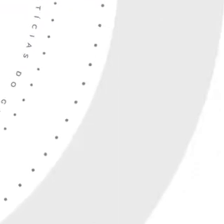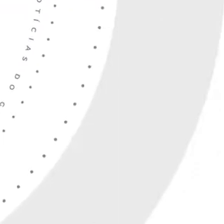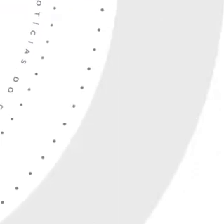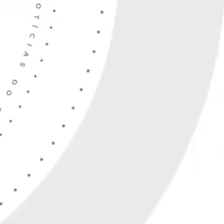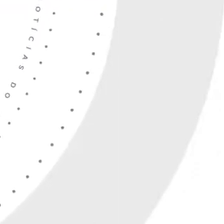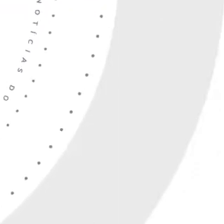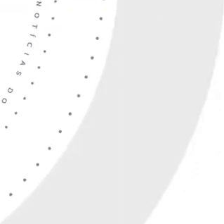Legenda Sônia Legenda por Sônia Ruberti Legenda por Sônia Ruberti